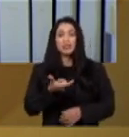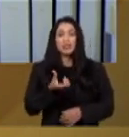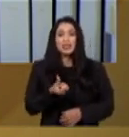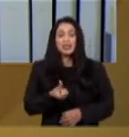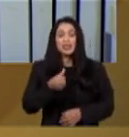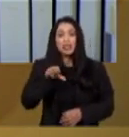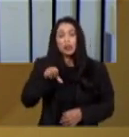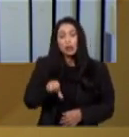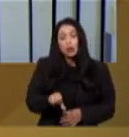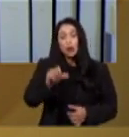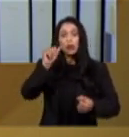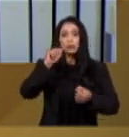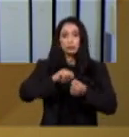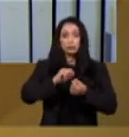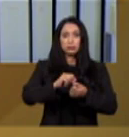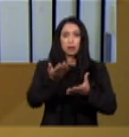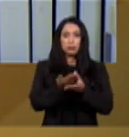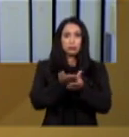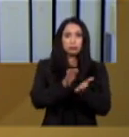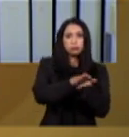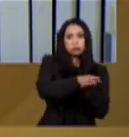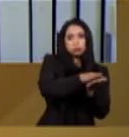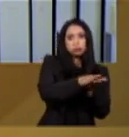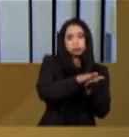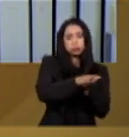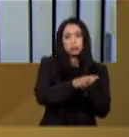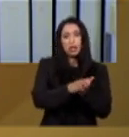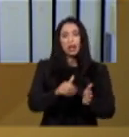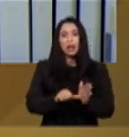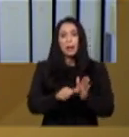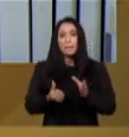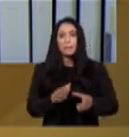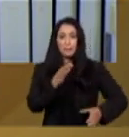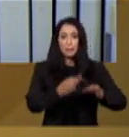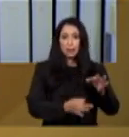2.269 feitos. Na primeira turma foram julgados